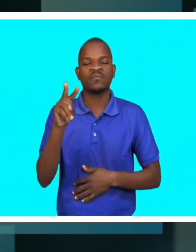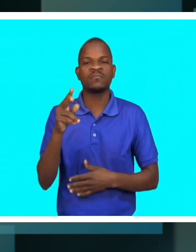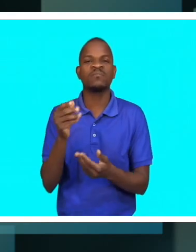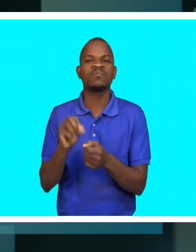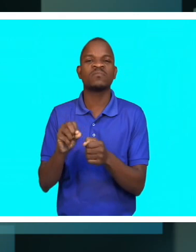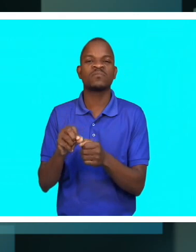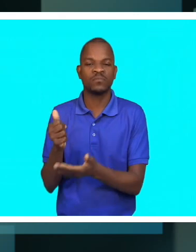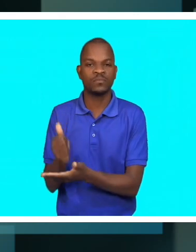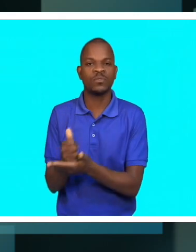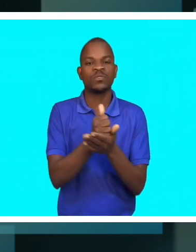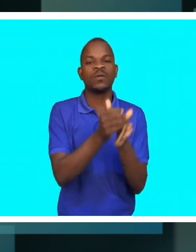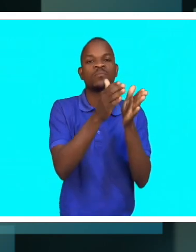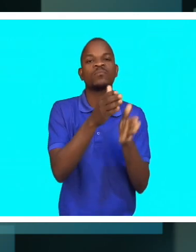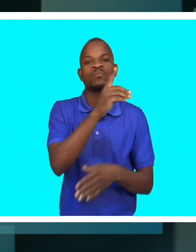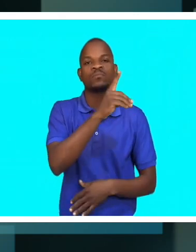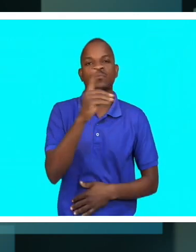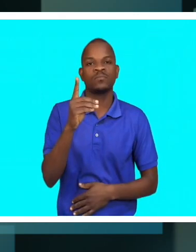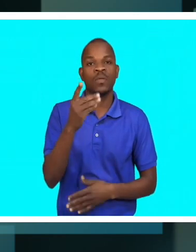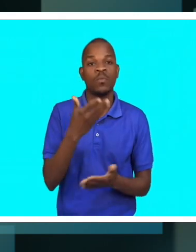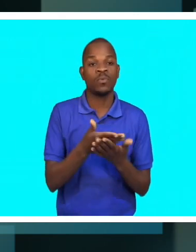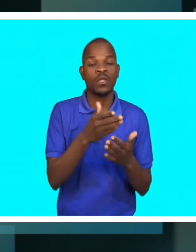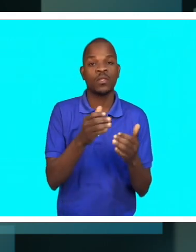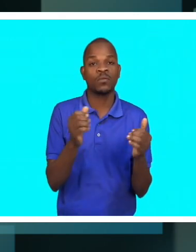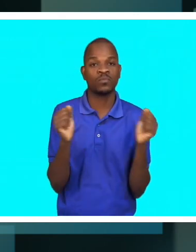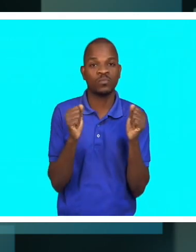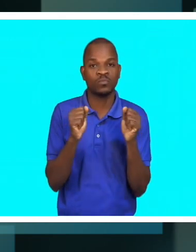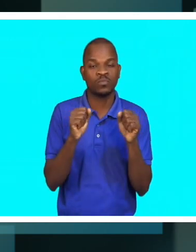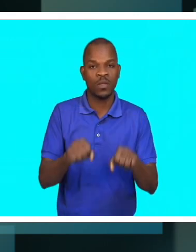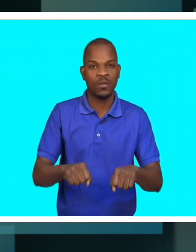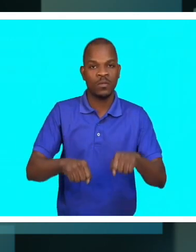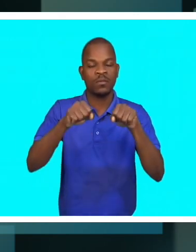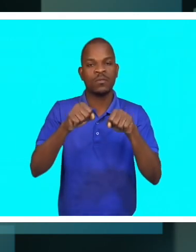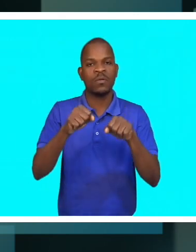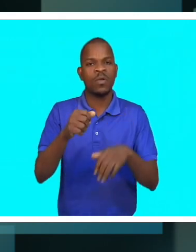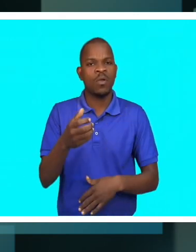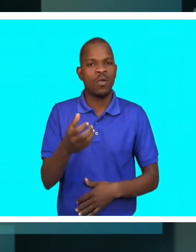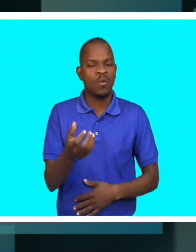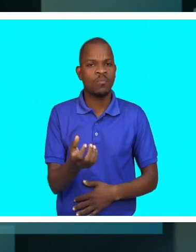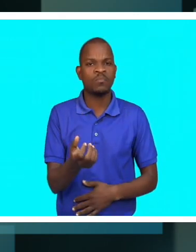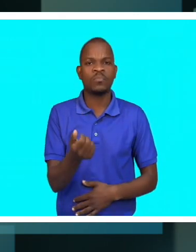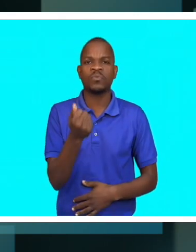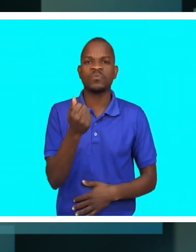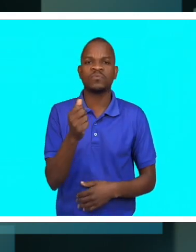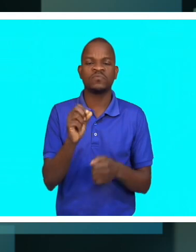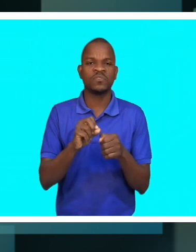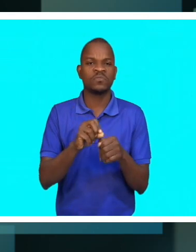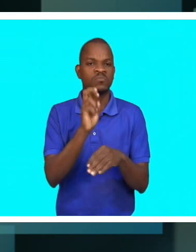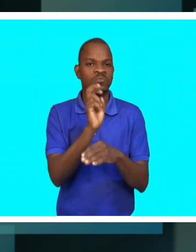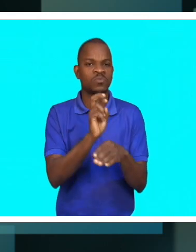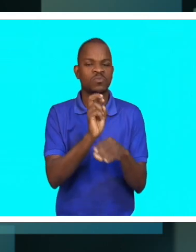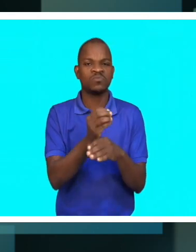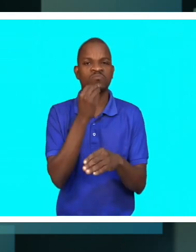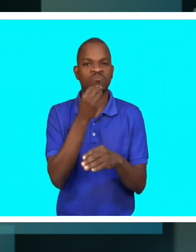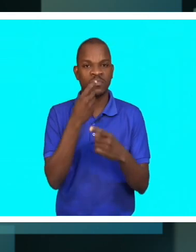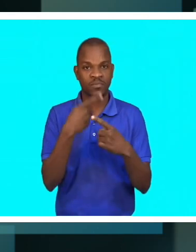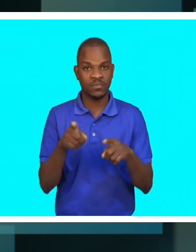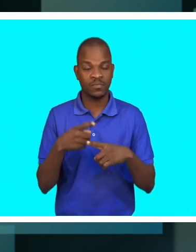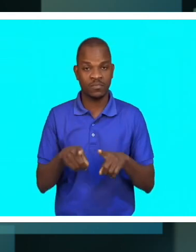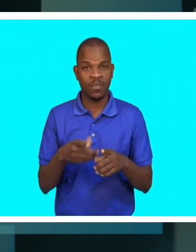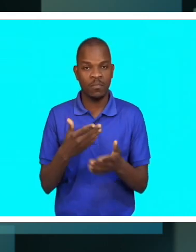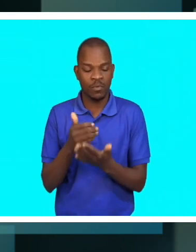comprada para dar um pouco de conforto à própria pessoa com deficiência. Porque aquele congelador vai ser para guardar